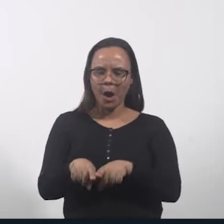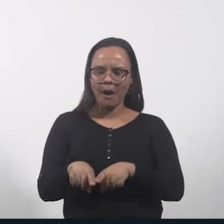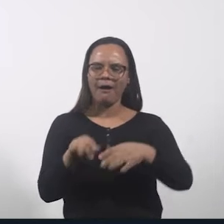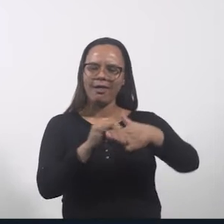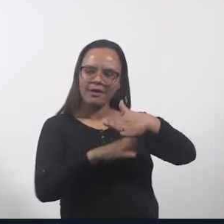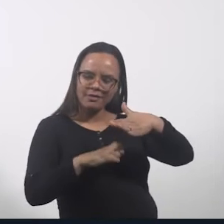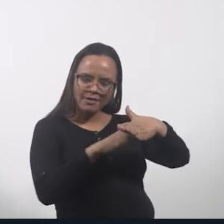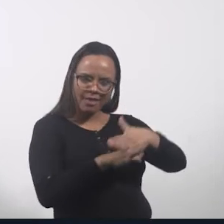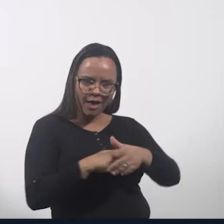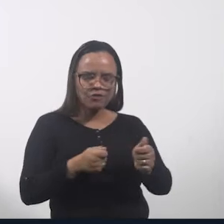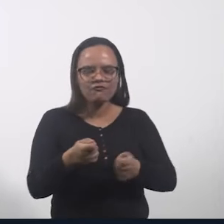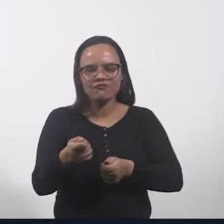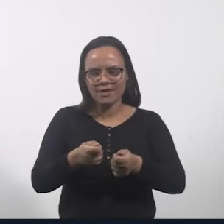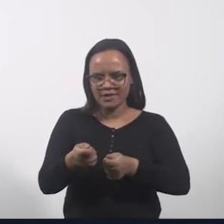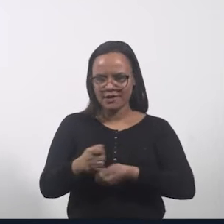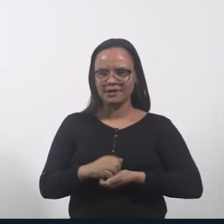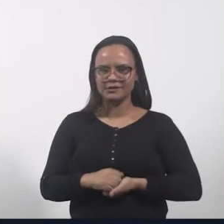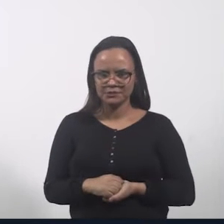de longa permanência.